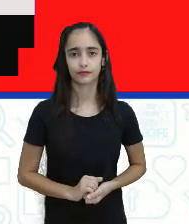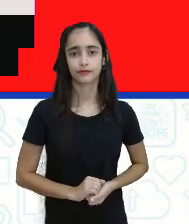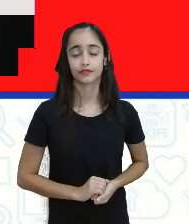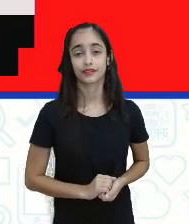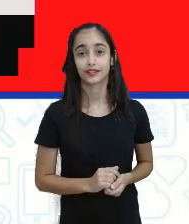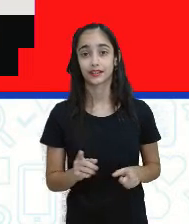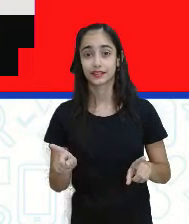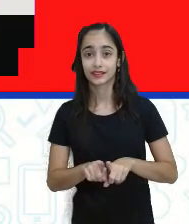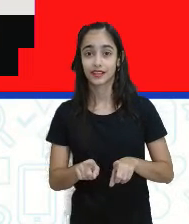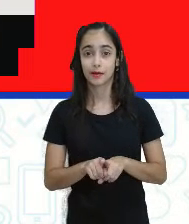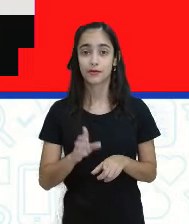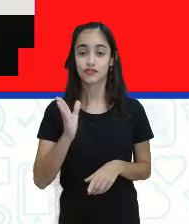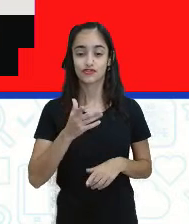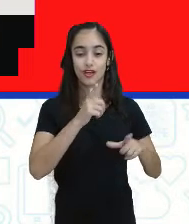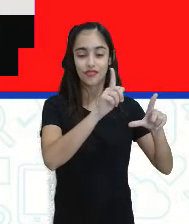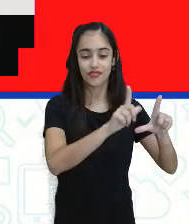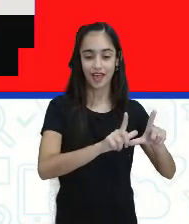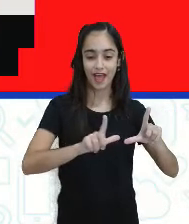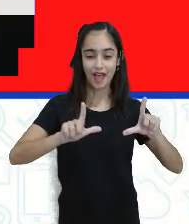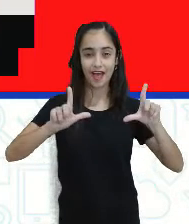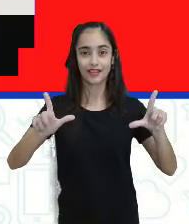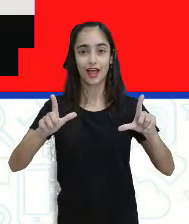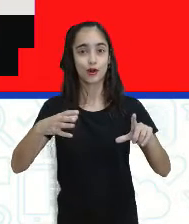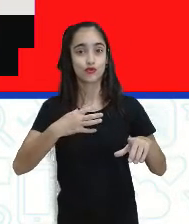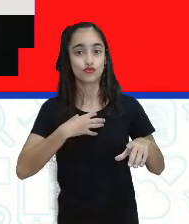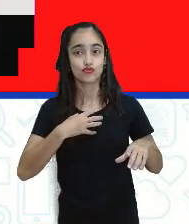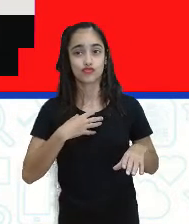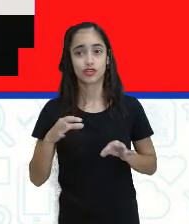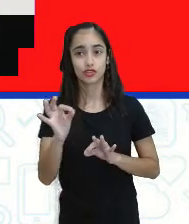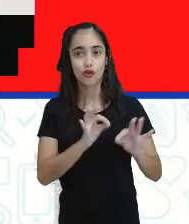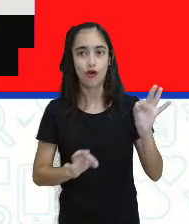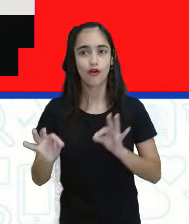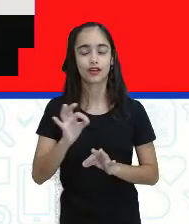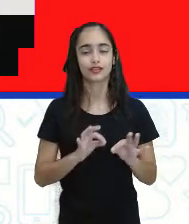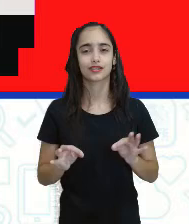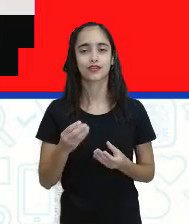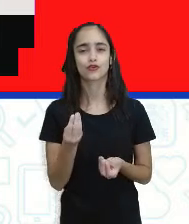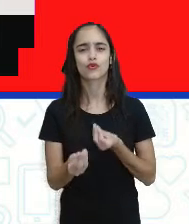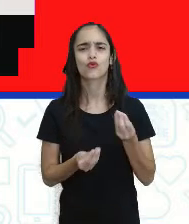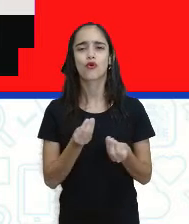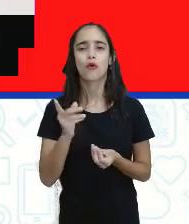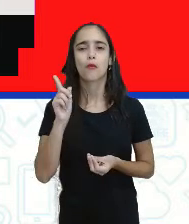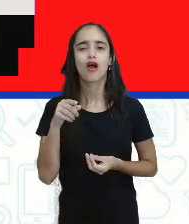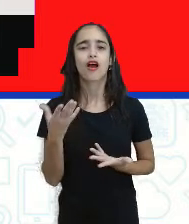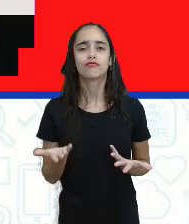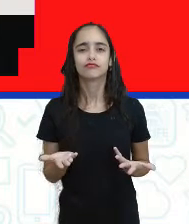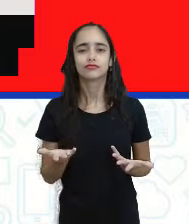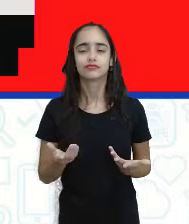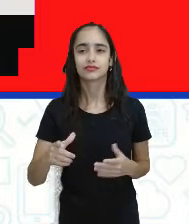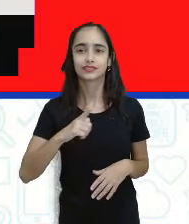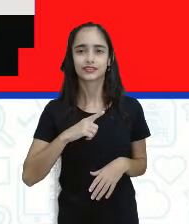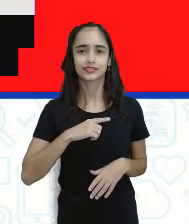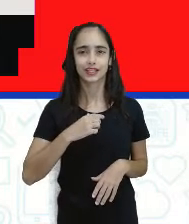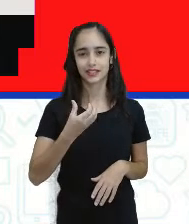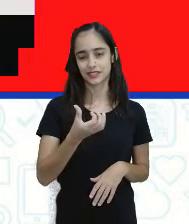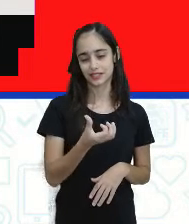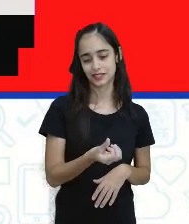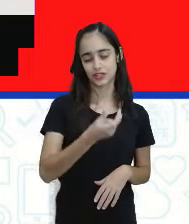tá na tela para vocês a formação, né, de como é. Então, nós temos aí as 6 pessoas de cada